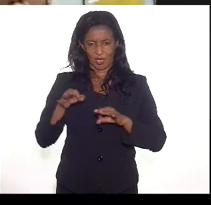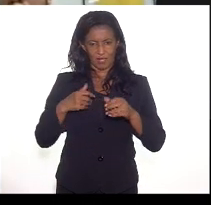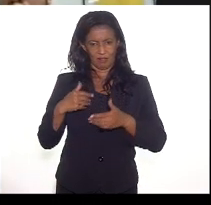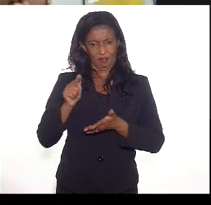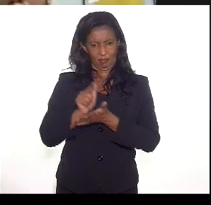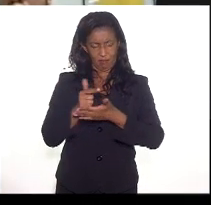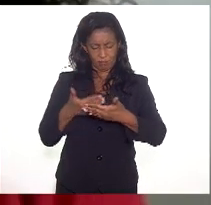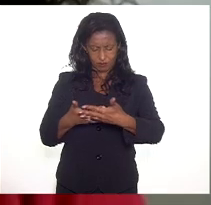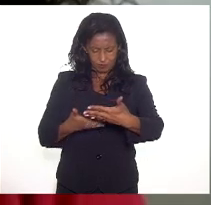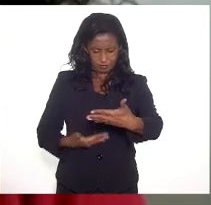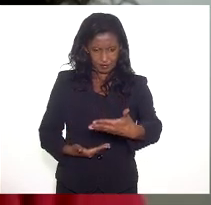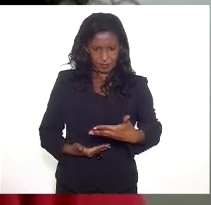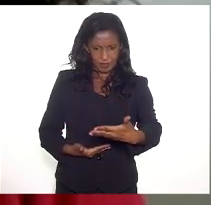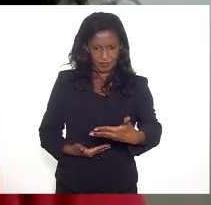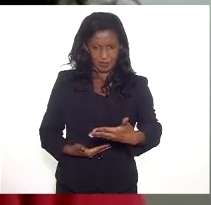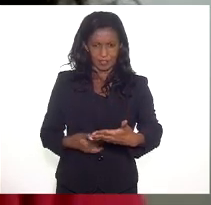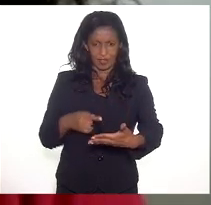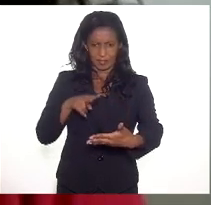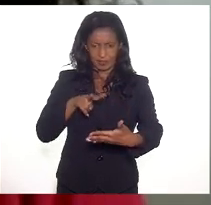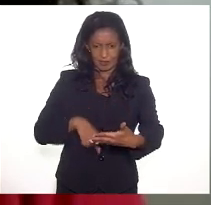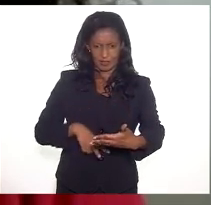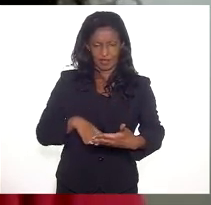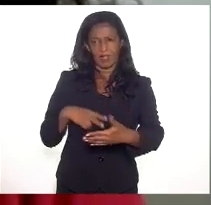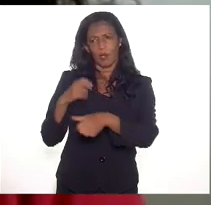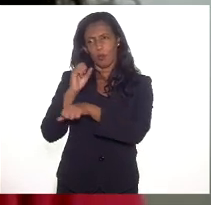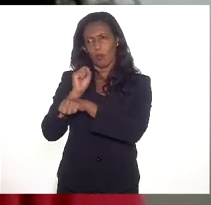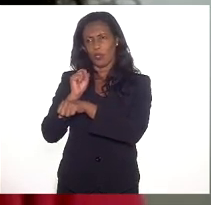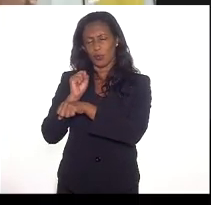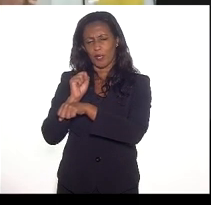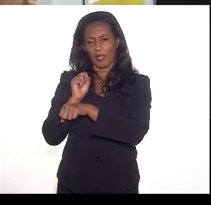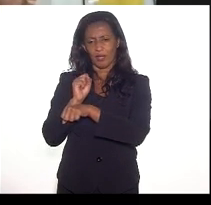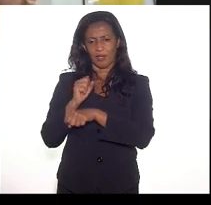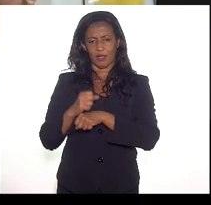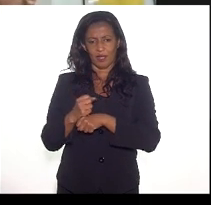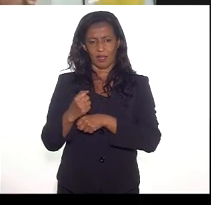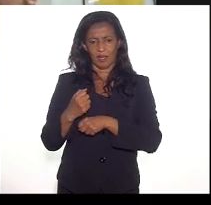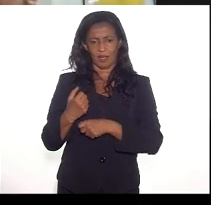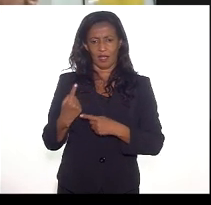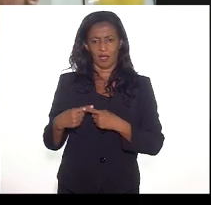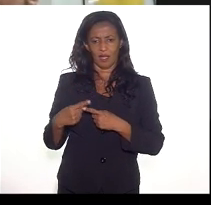Eu posso dar... você pode me chamar daqui a pouquinho? Que eu vou ver